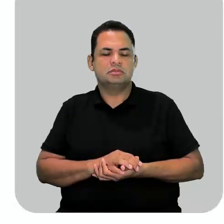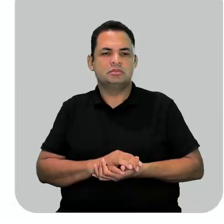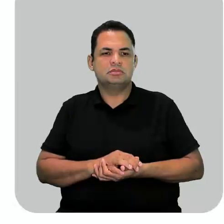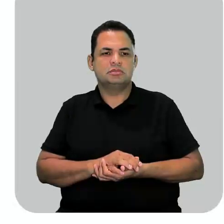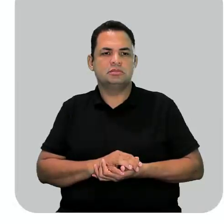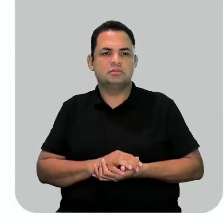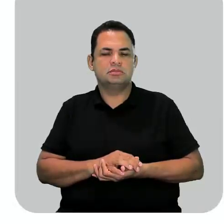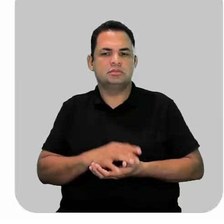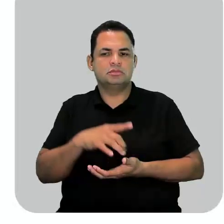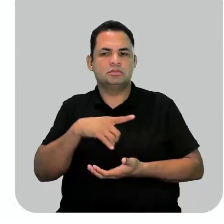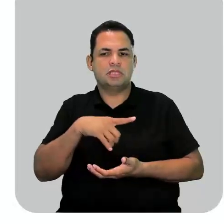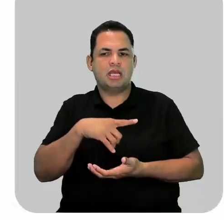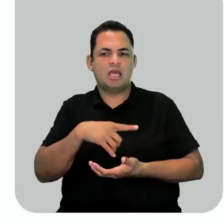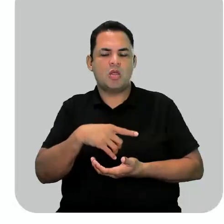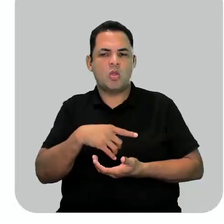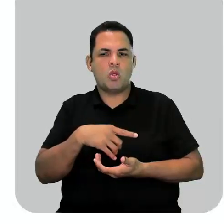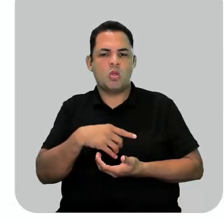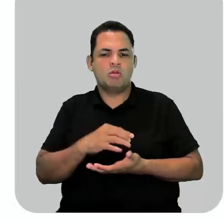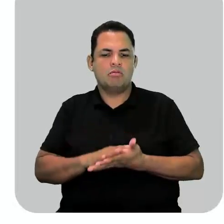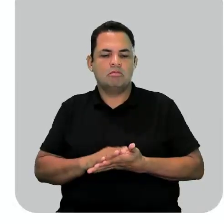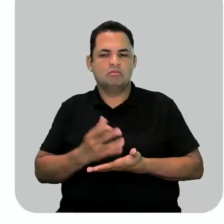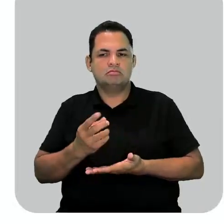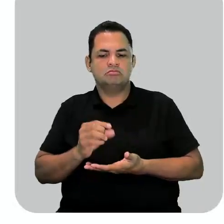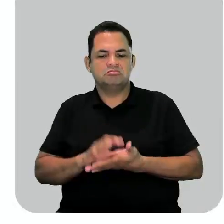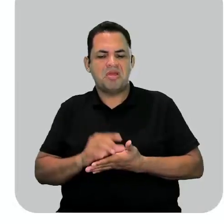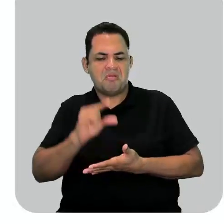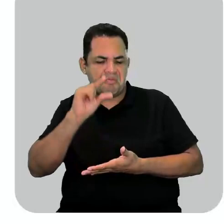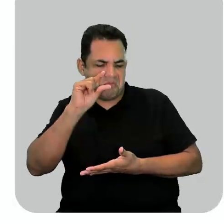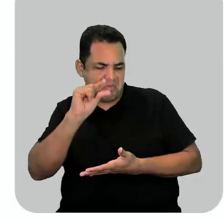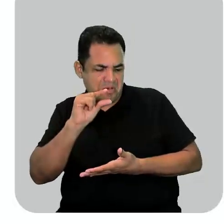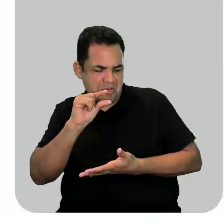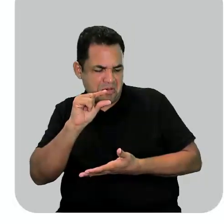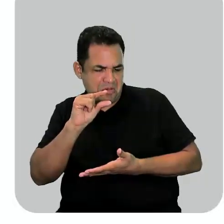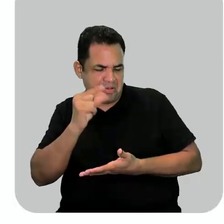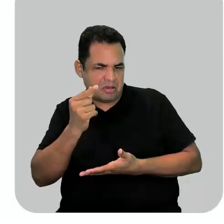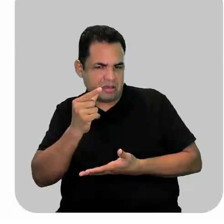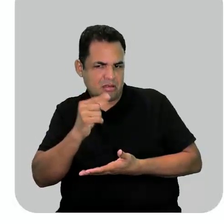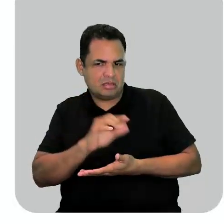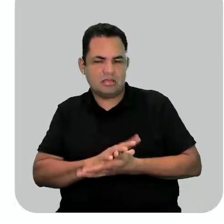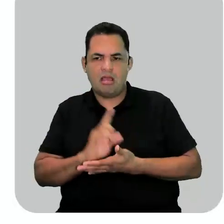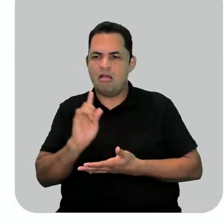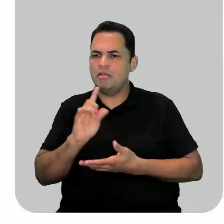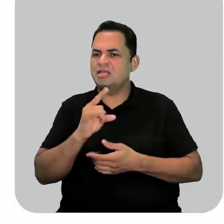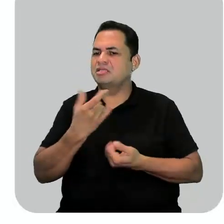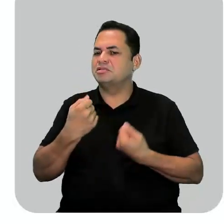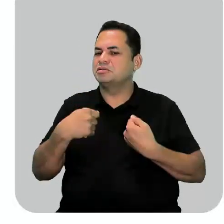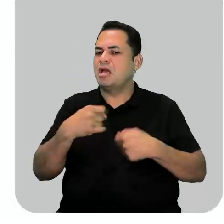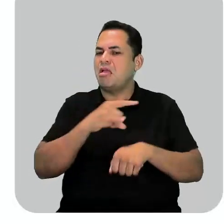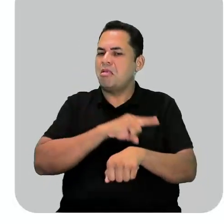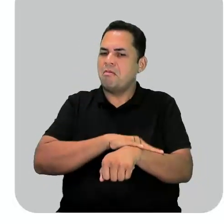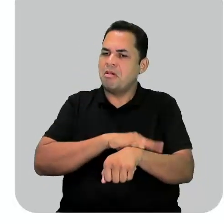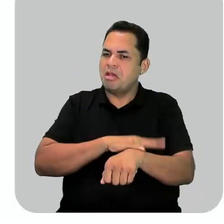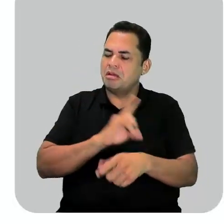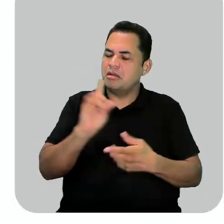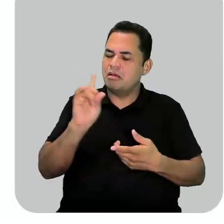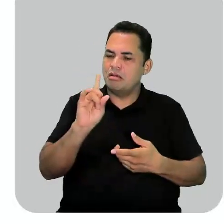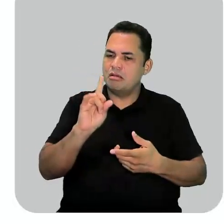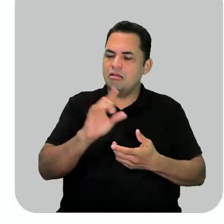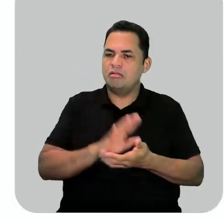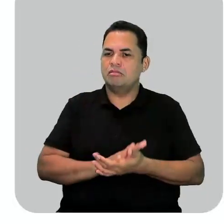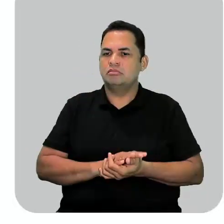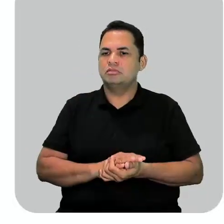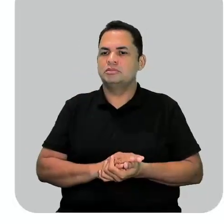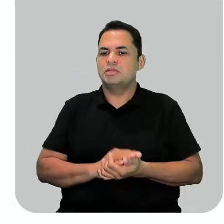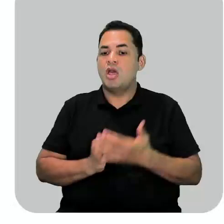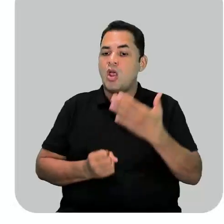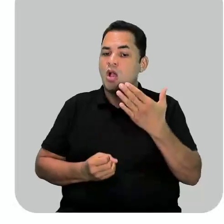ter dado apenas um golinho numa bebida alcoólica que você já vai ter essa necessidade. Não. Isso é uma necessidade